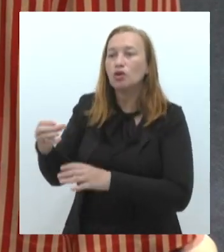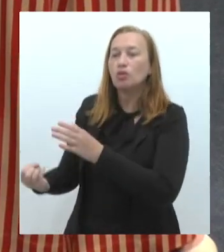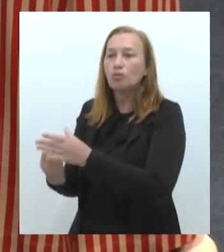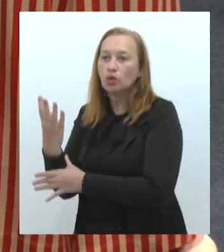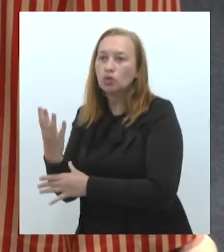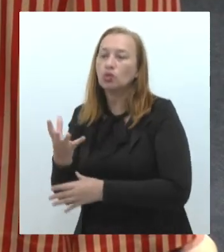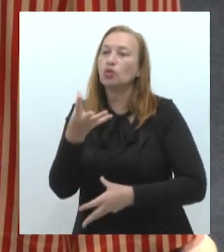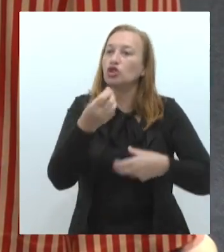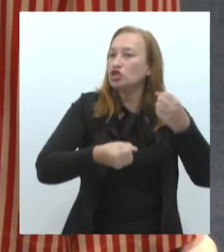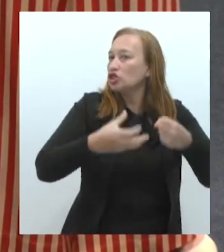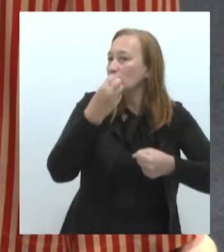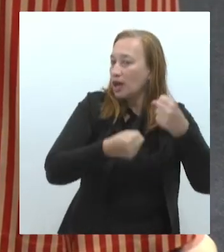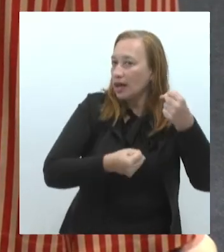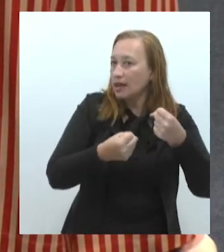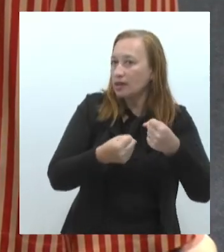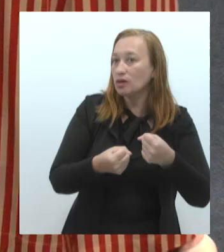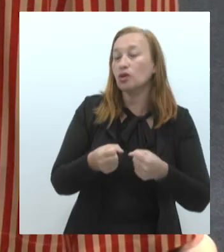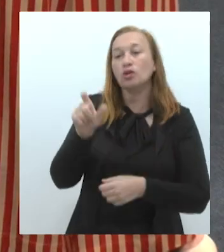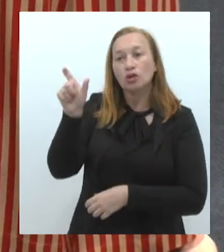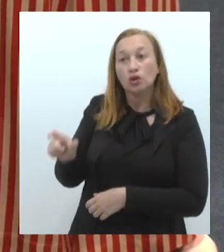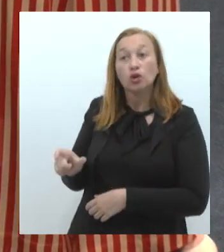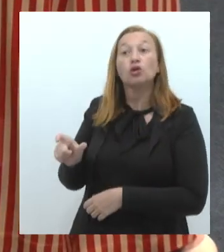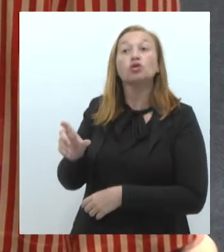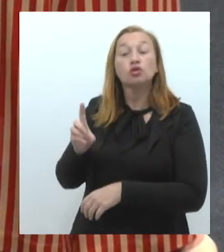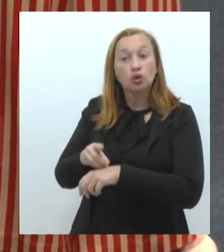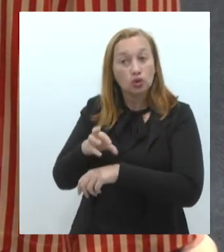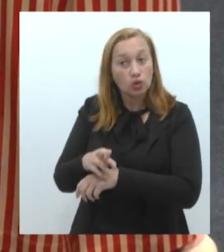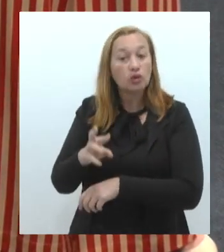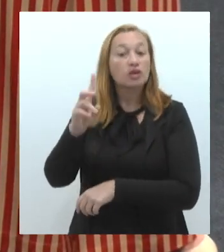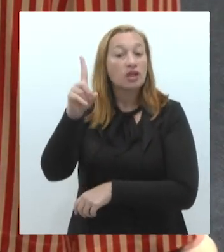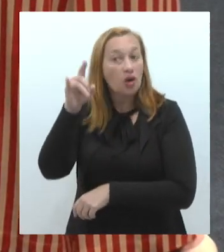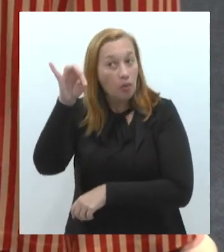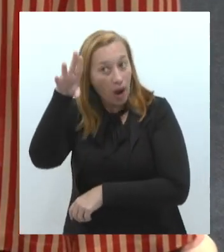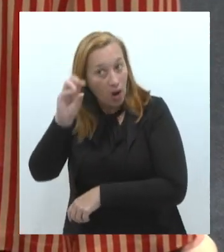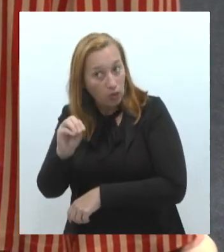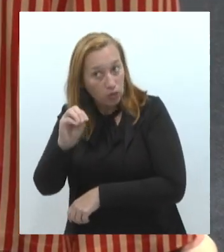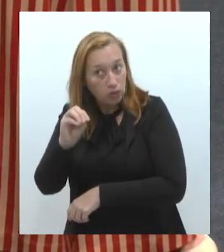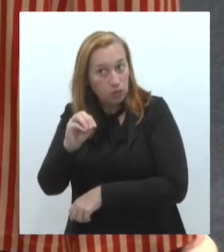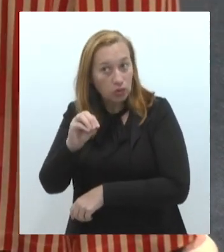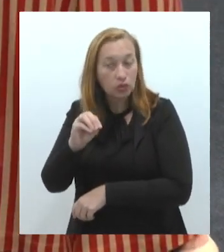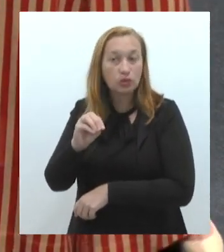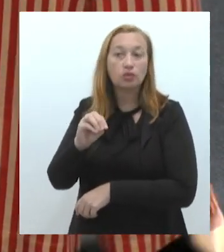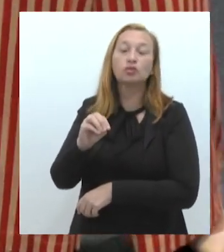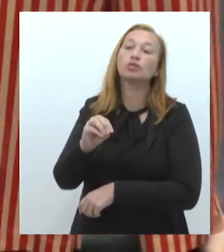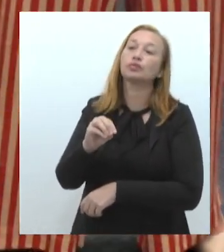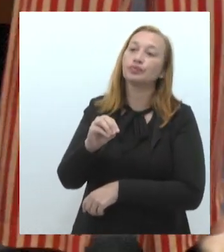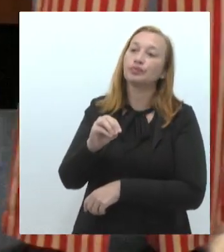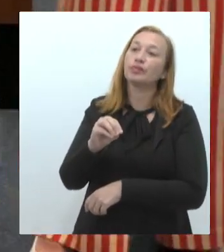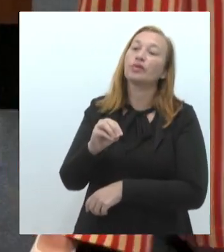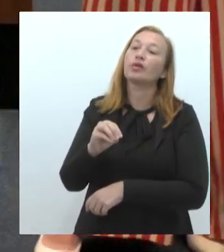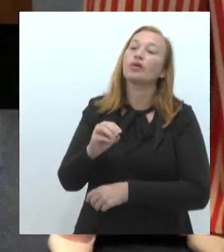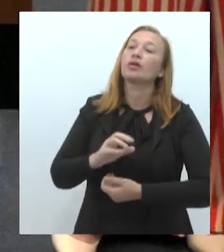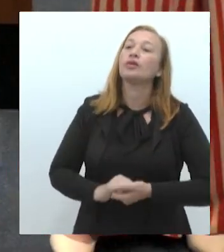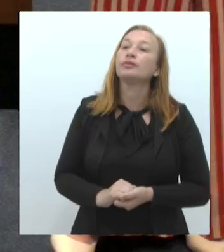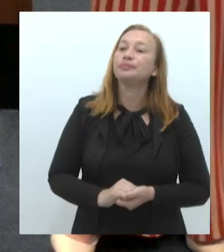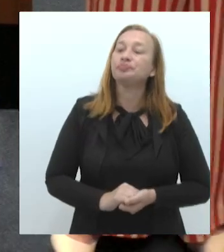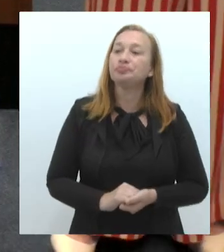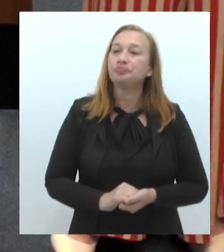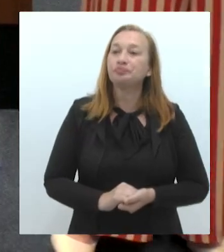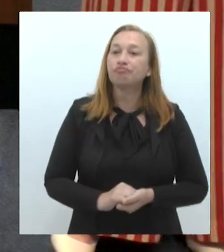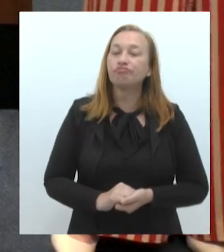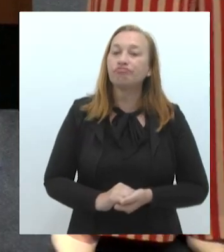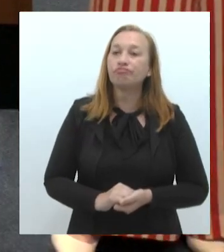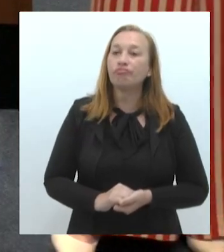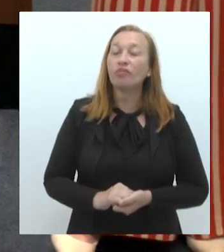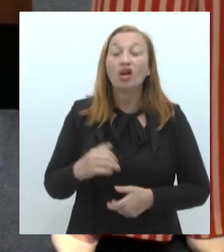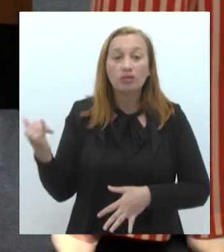leite. Doutor Deodalto é signatário. Doutor Deodalto, nosso signatário do projeto, e dizer que é